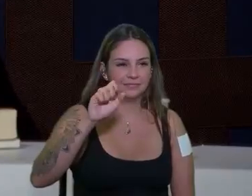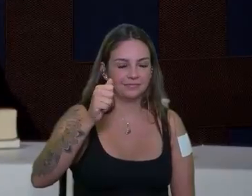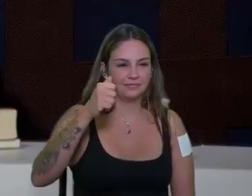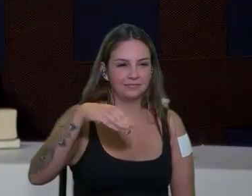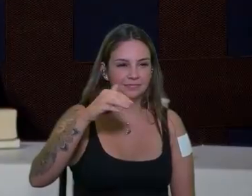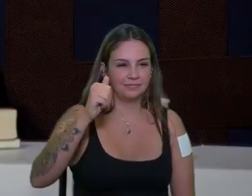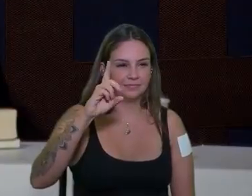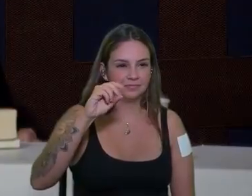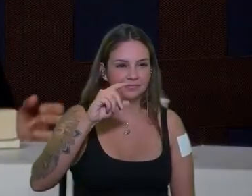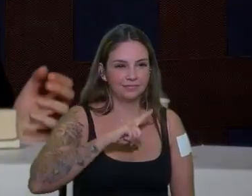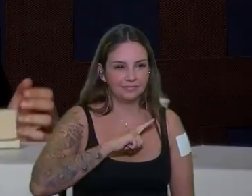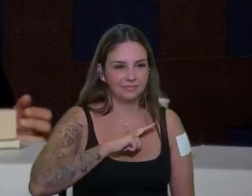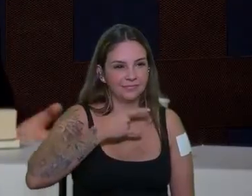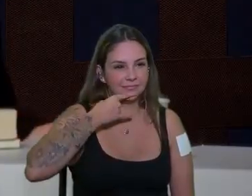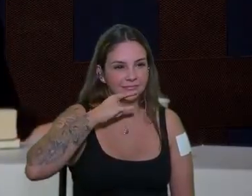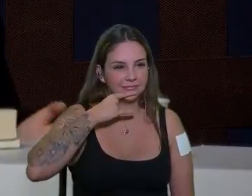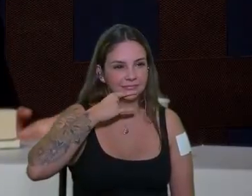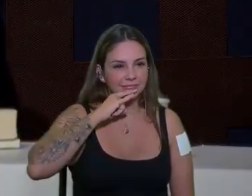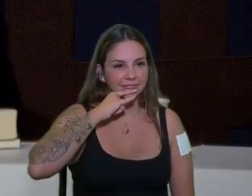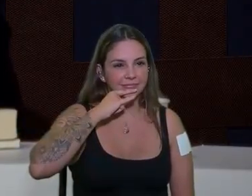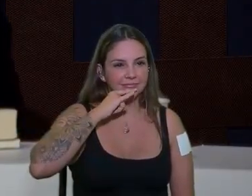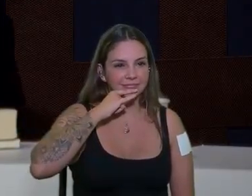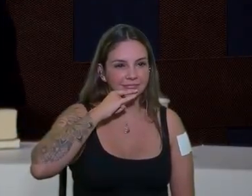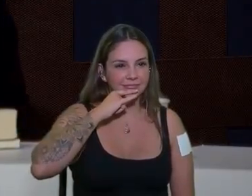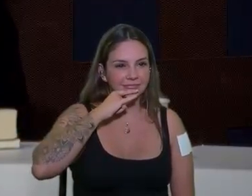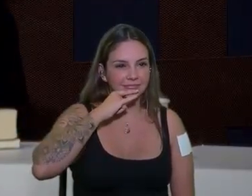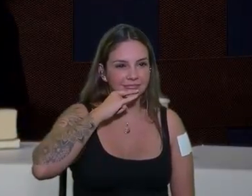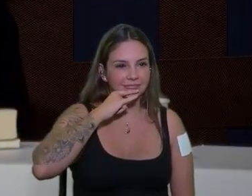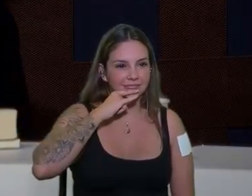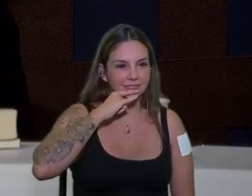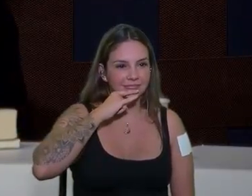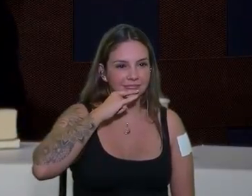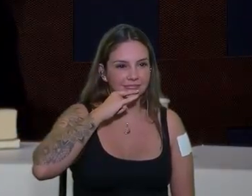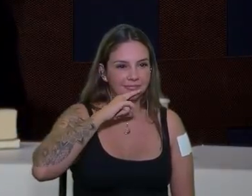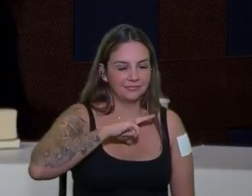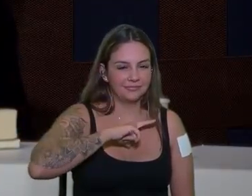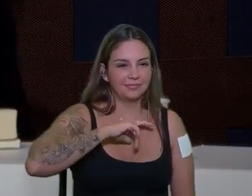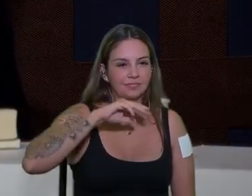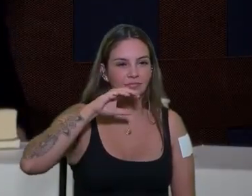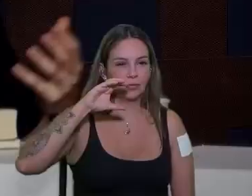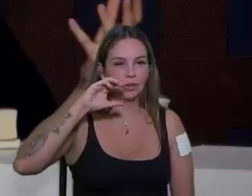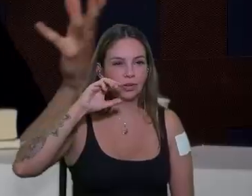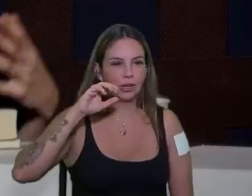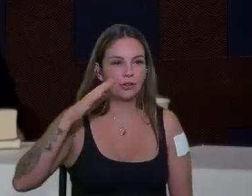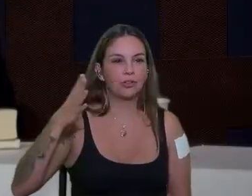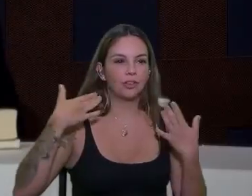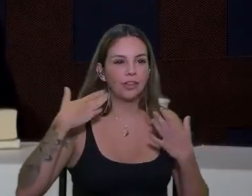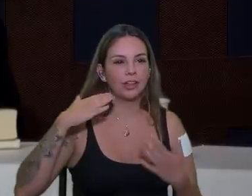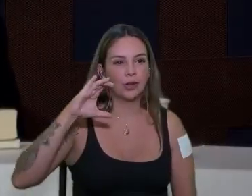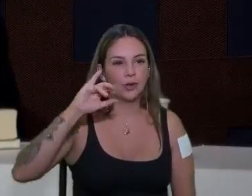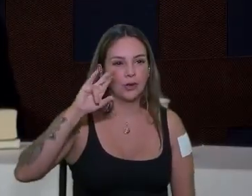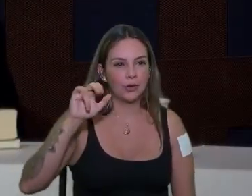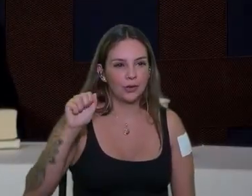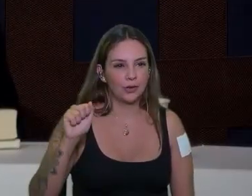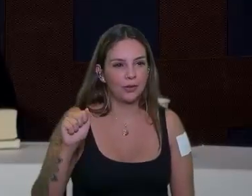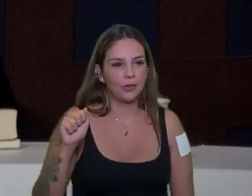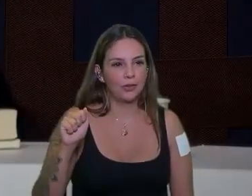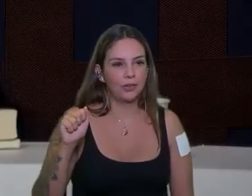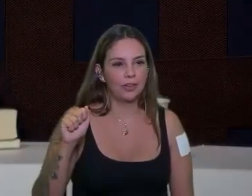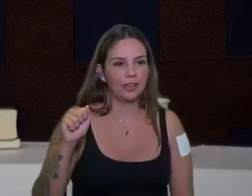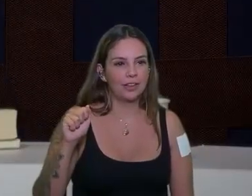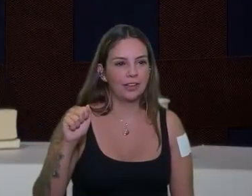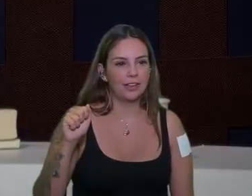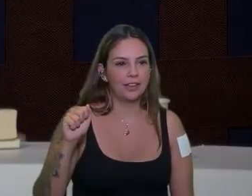Nossa. Porque tem cachaça, né? Minas. Já teve, Tem um cachaça. maracujá do verão, né? Um